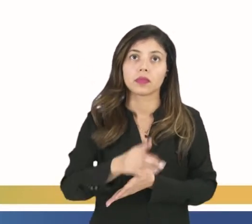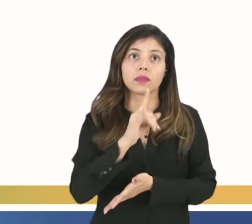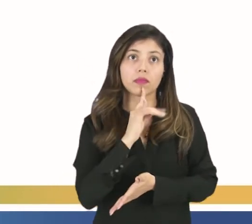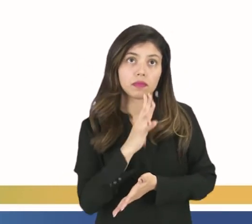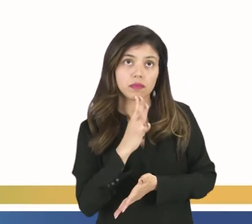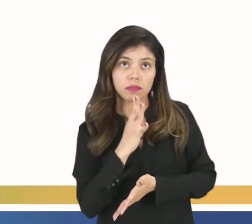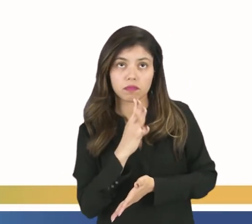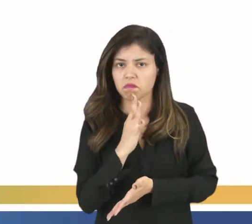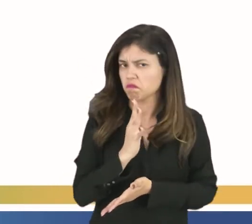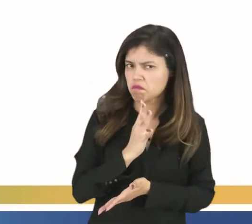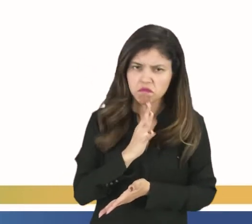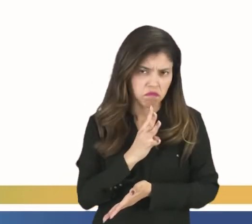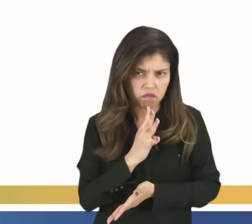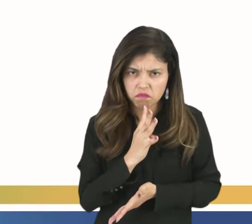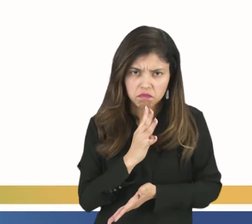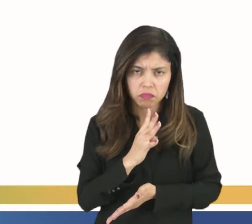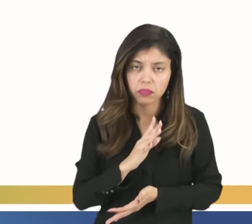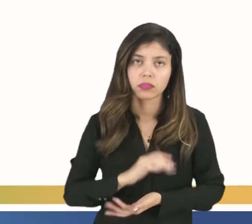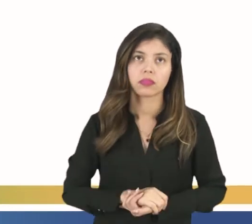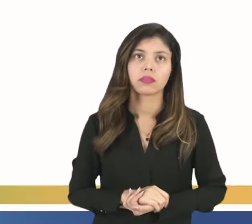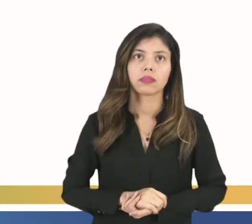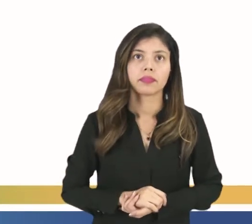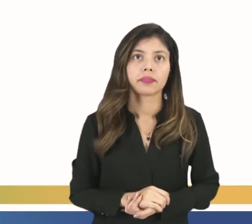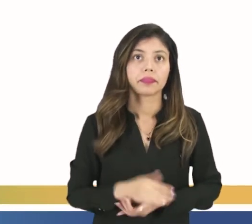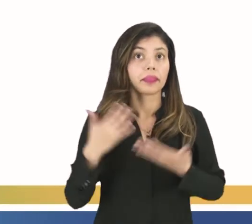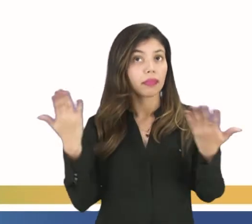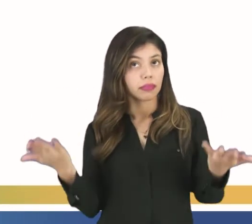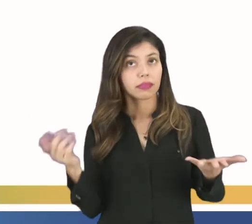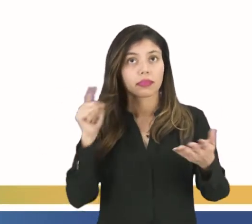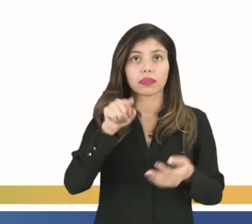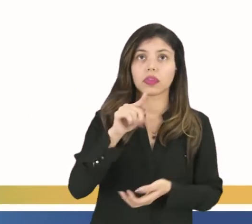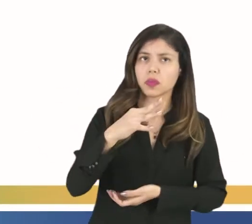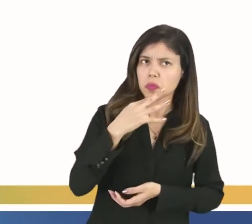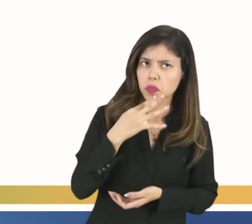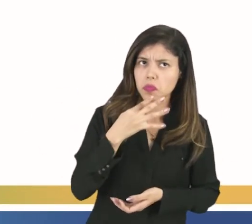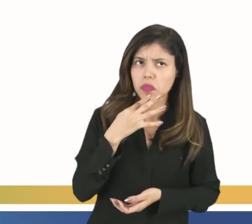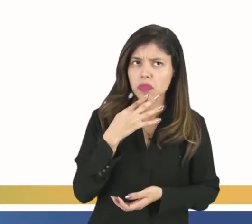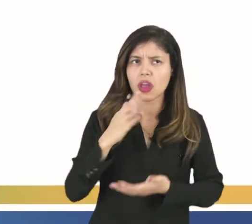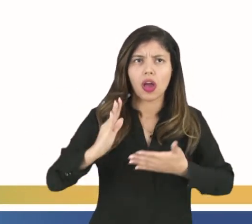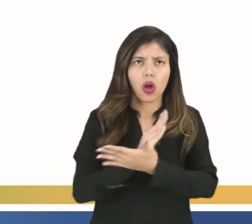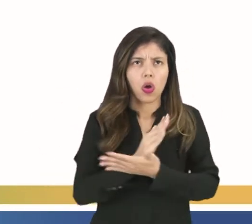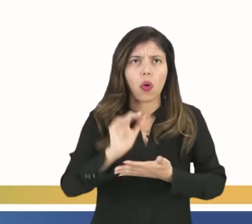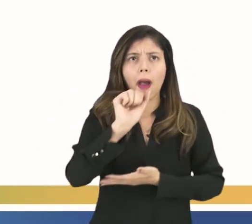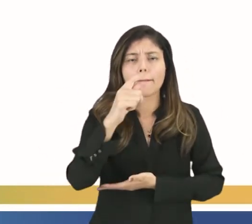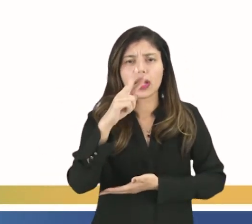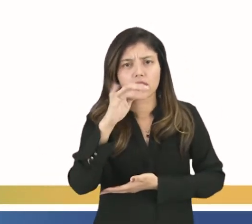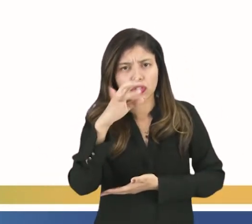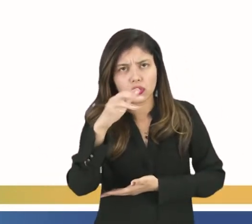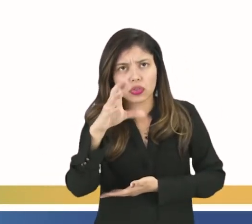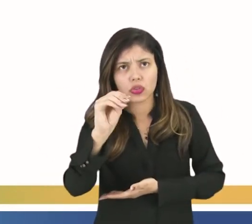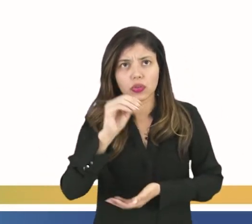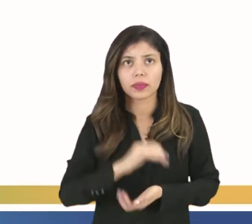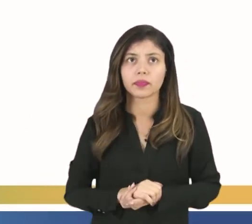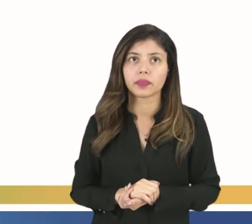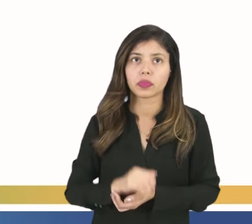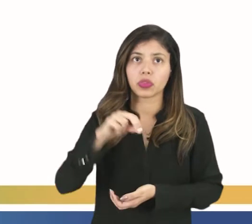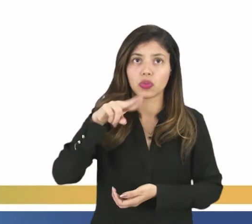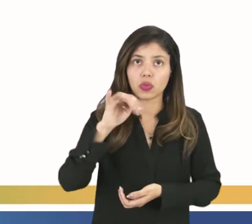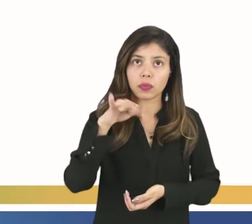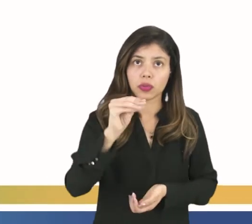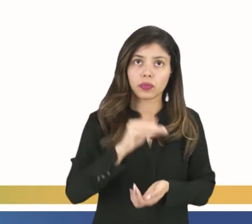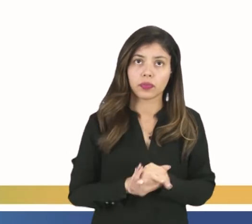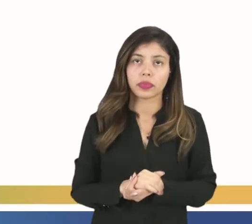em si, não conhecemos. Assim, conhecemos fenômenos ou aparições.